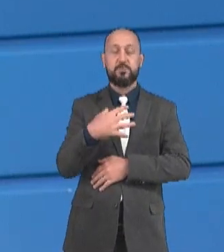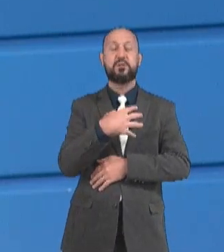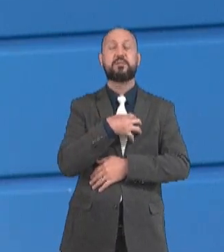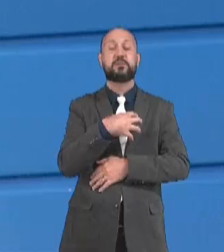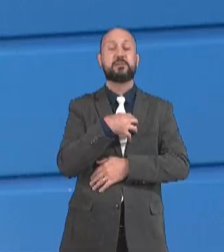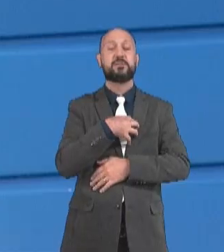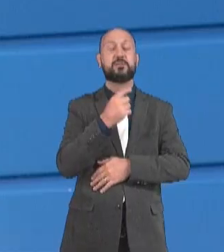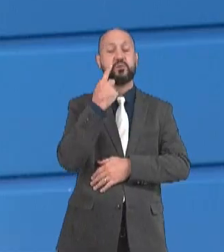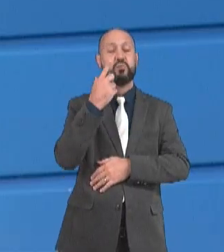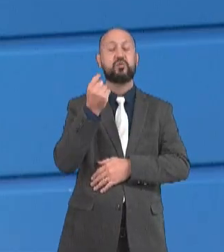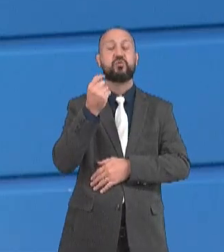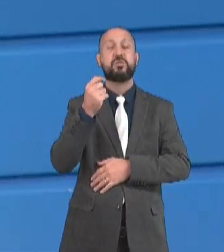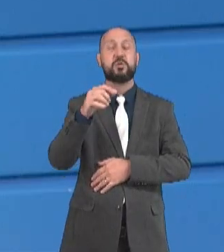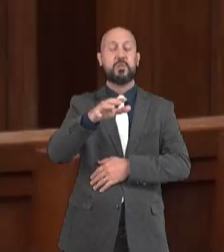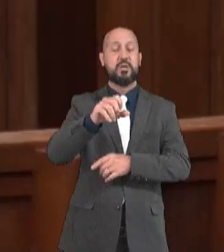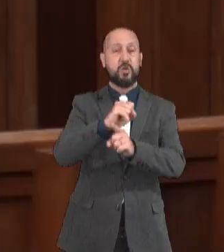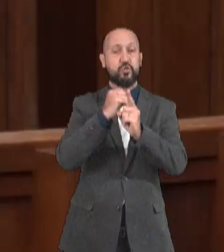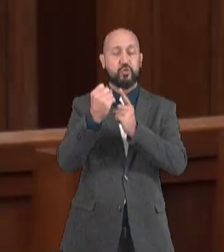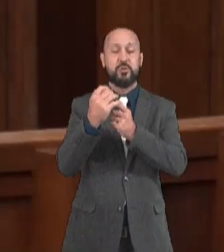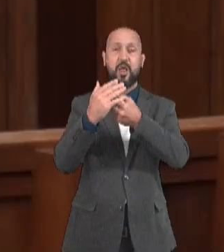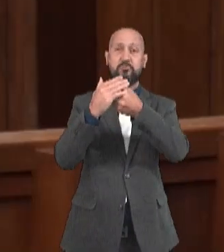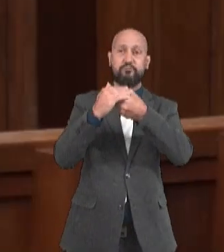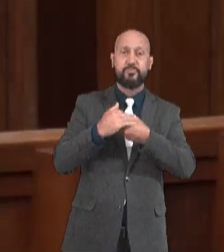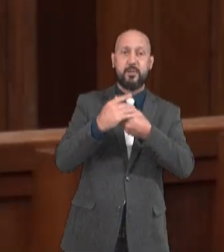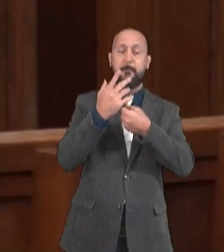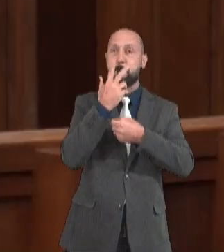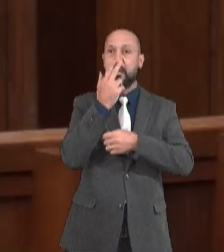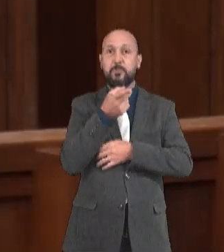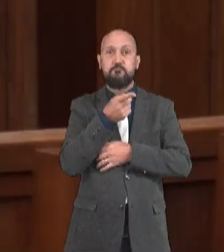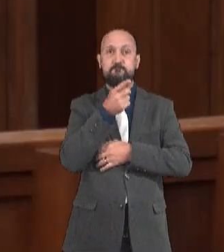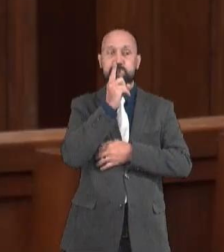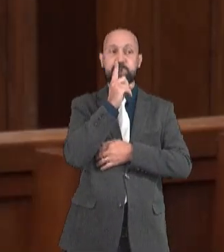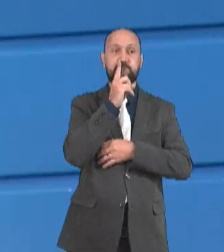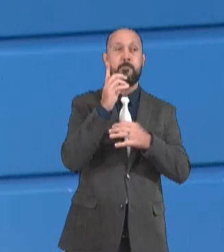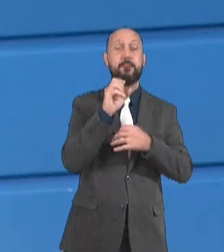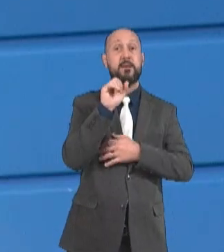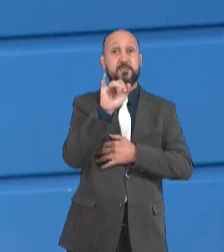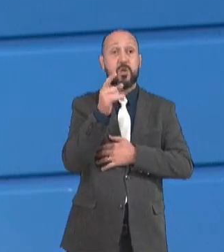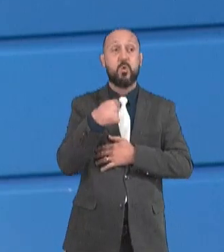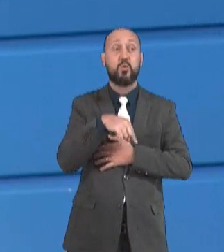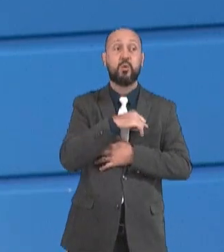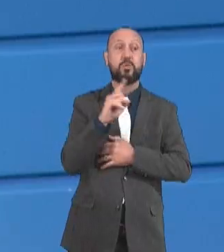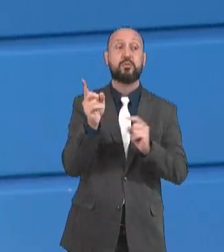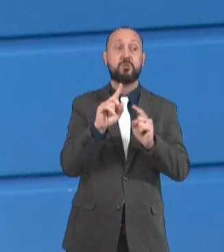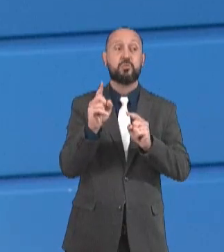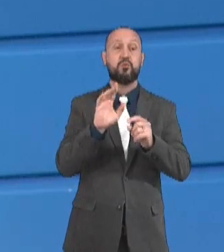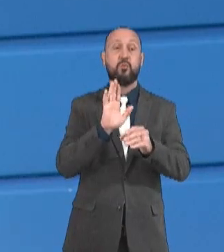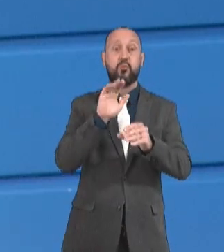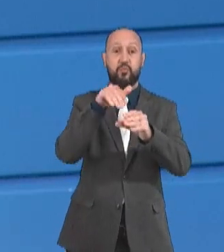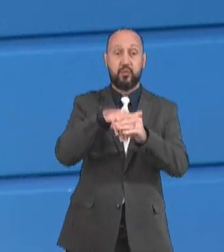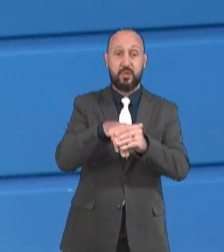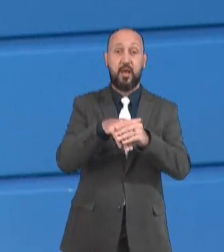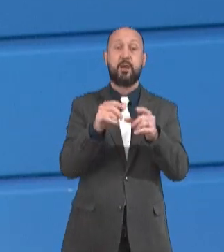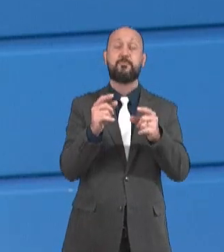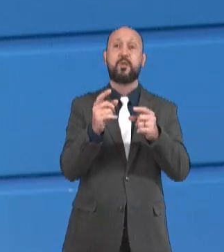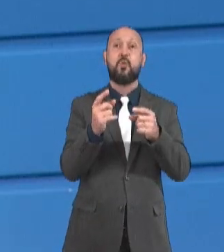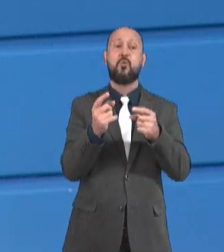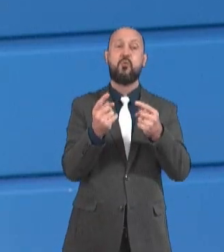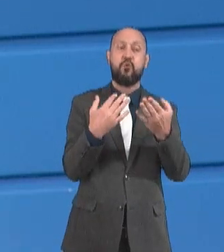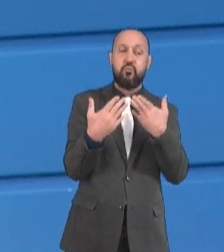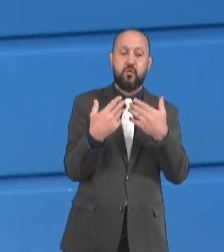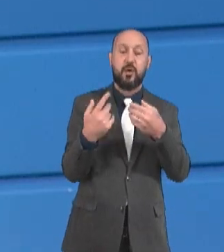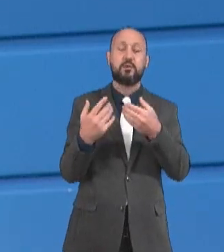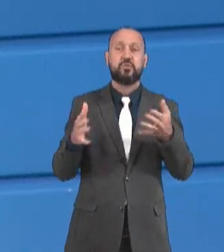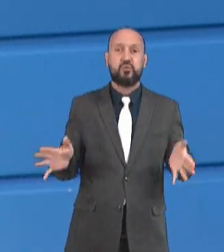sentindo violentadas pela sociedade e se sentindo silenciadas. Se nós não voltarmos a debater e